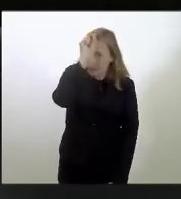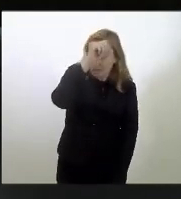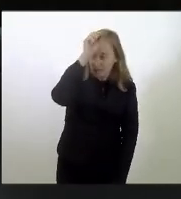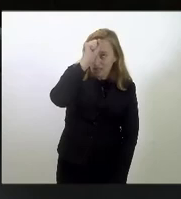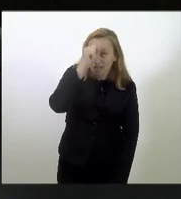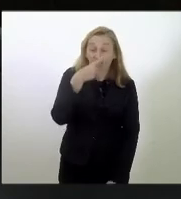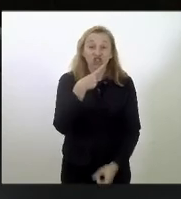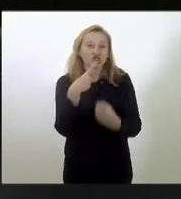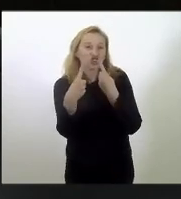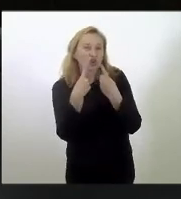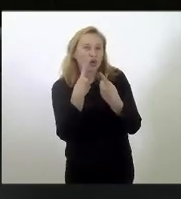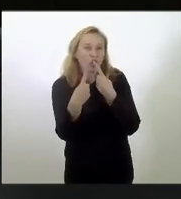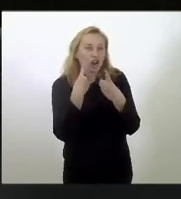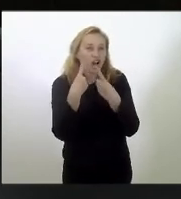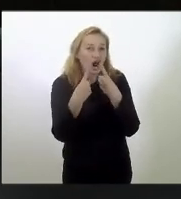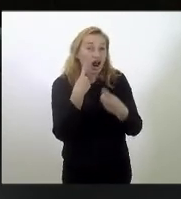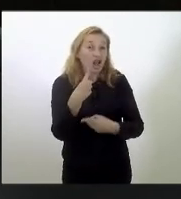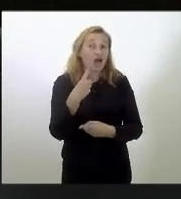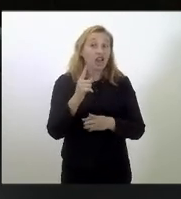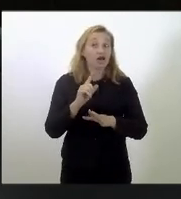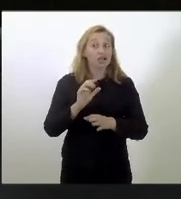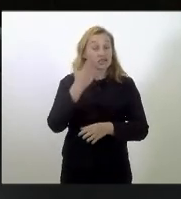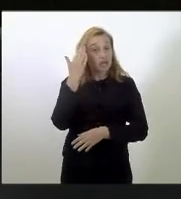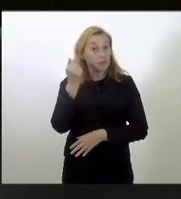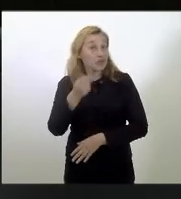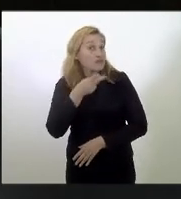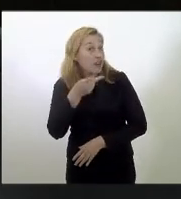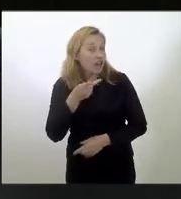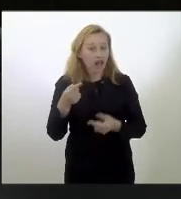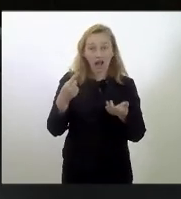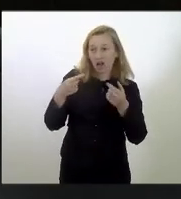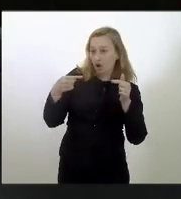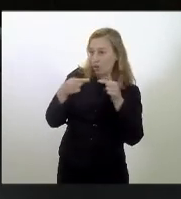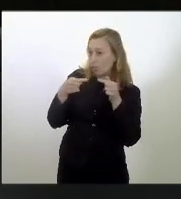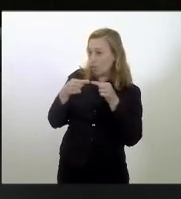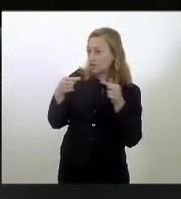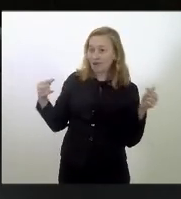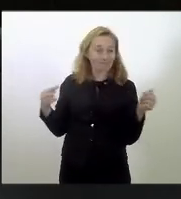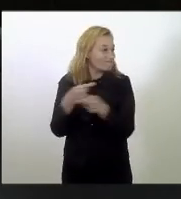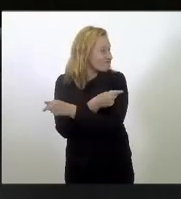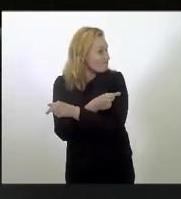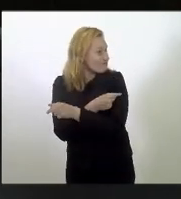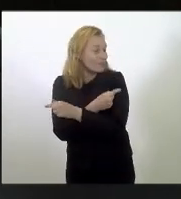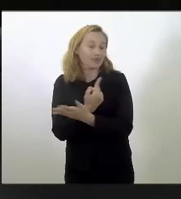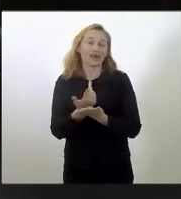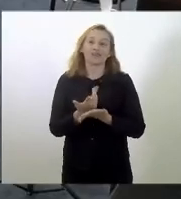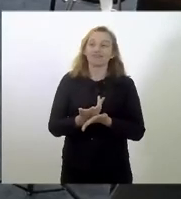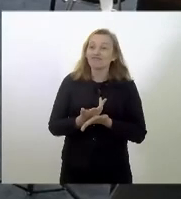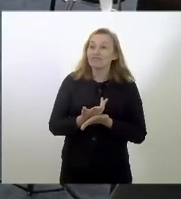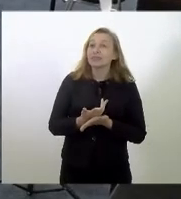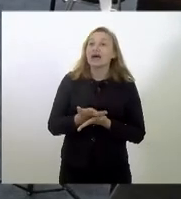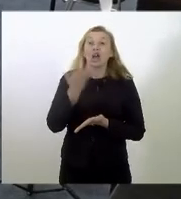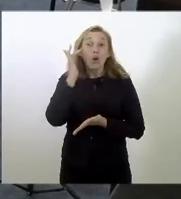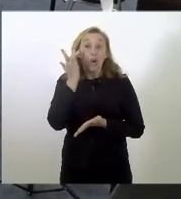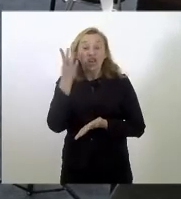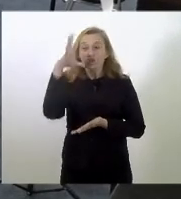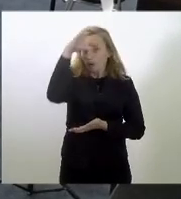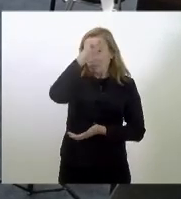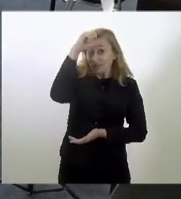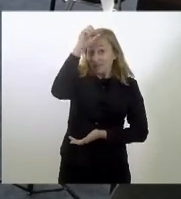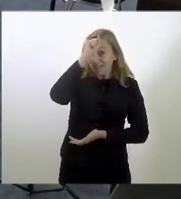a dialogar, aprender a falar, a concordar, a discordar. E acho que esse